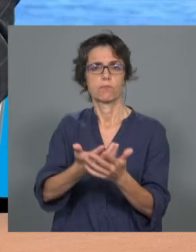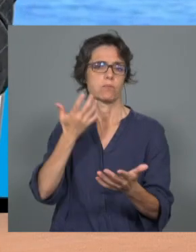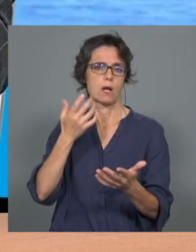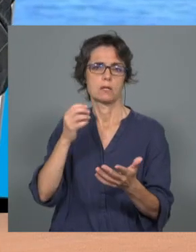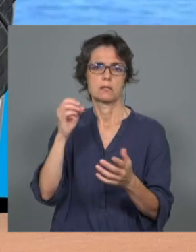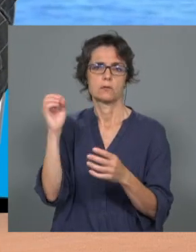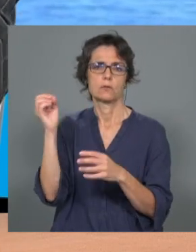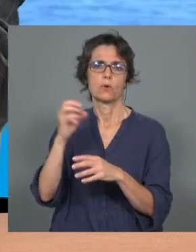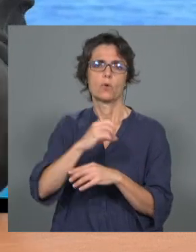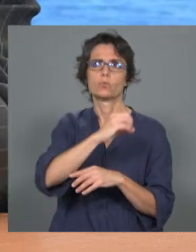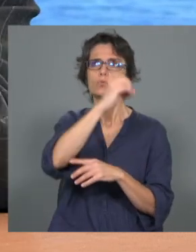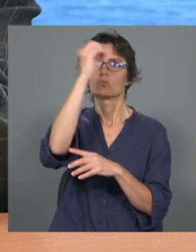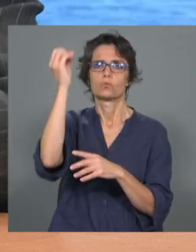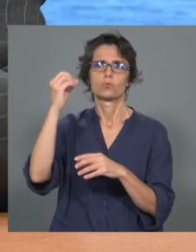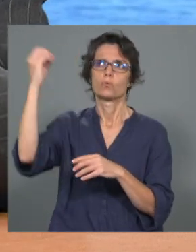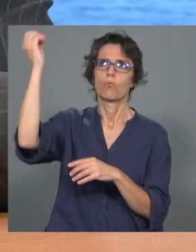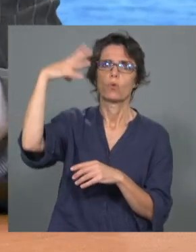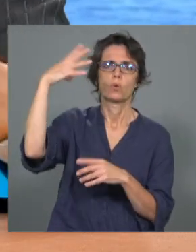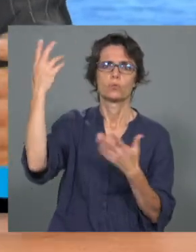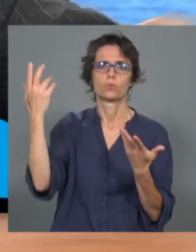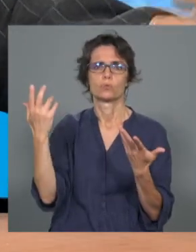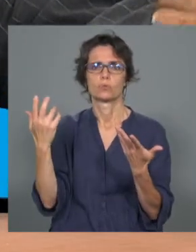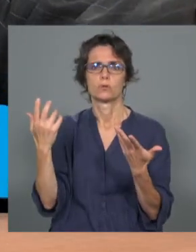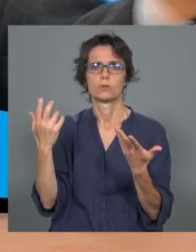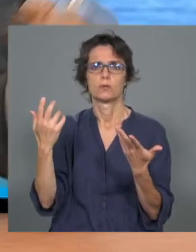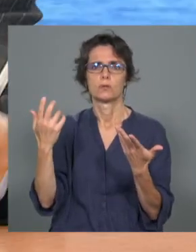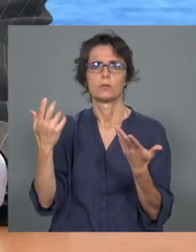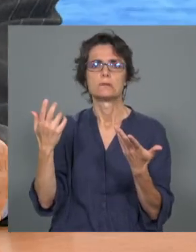sol, da luz, da